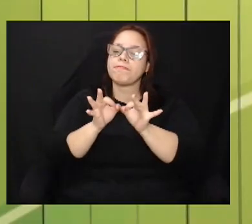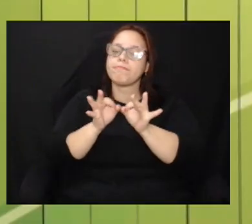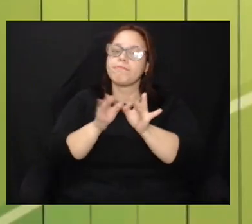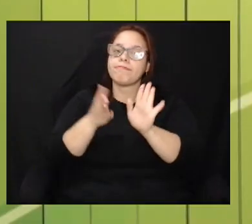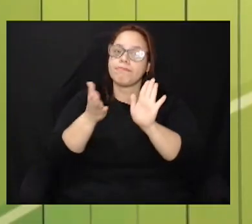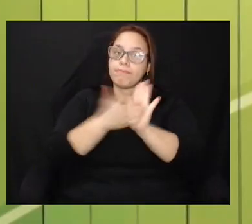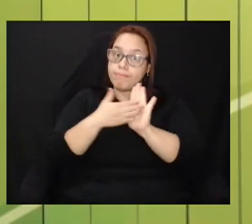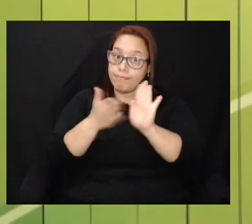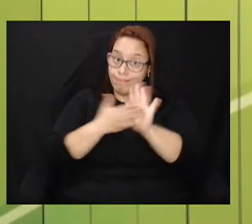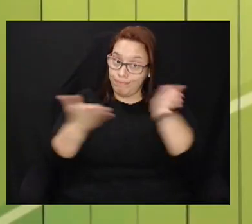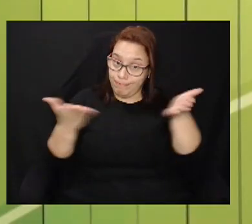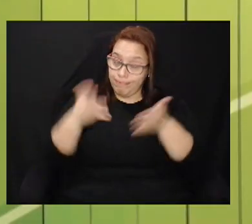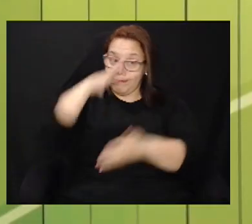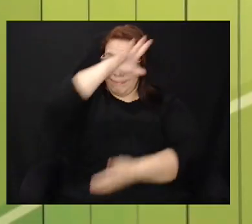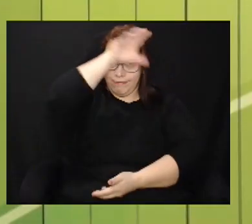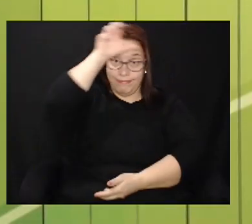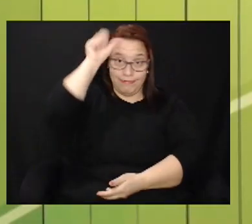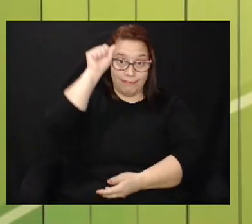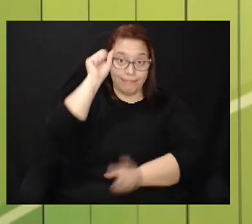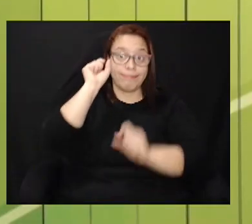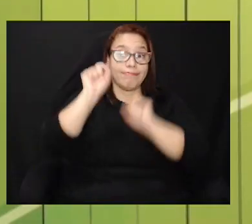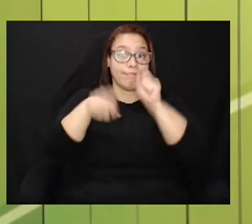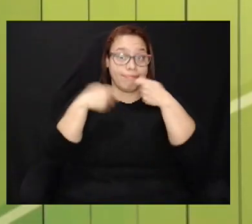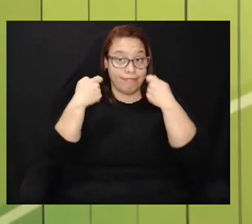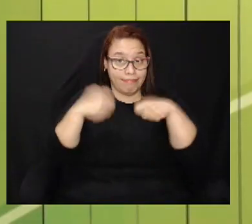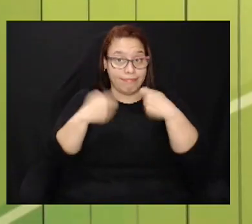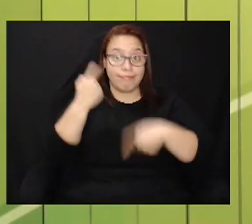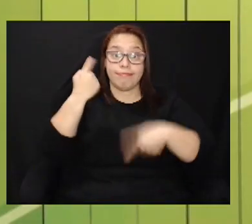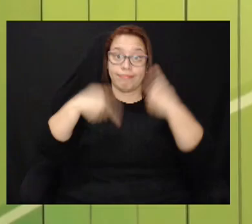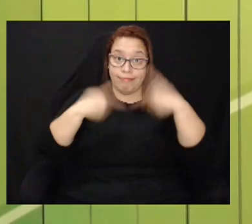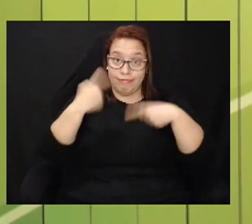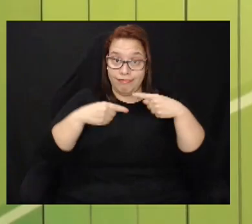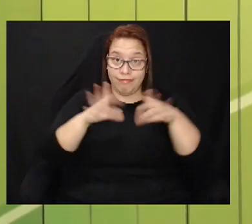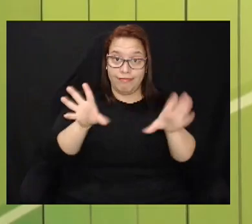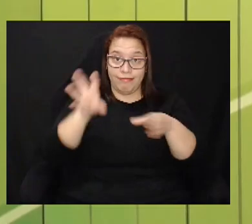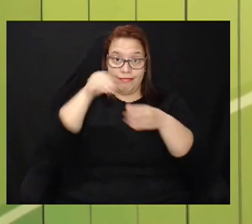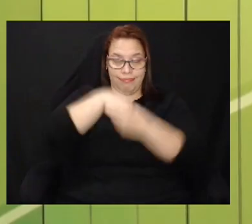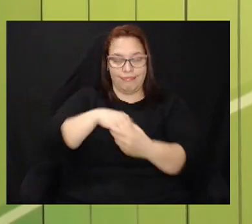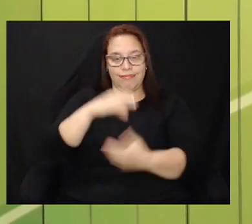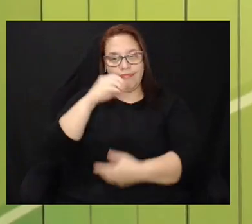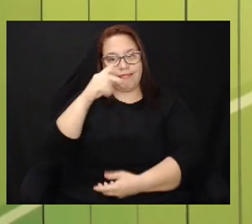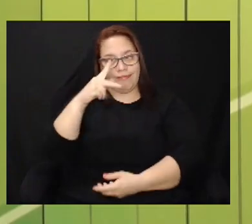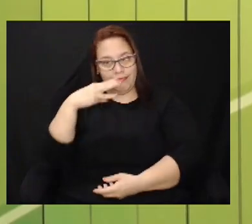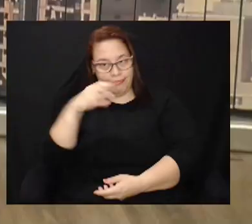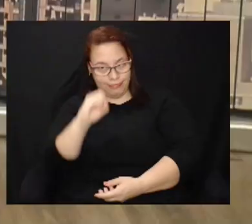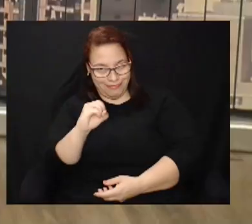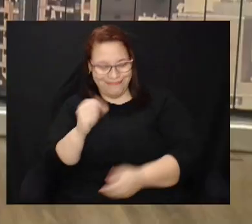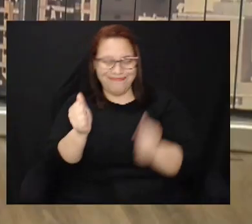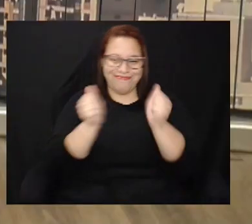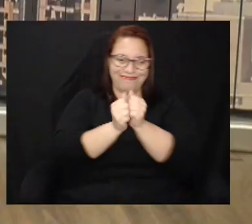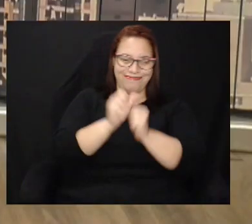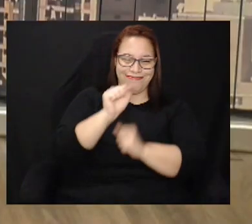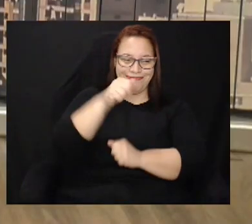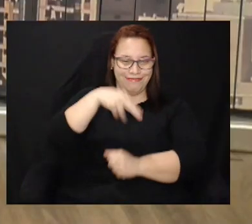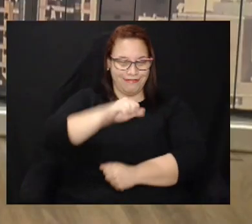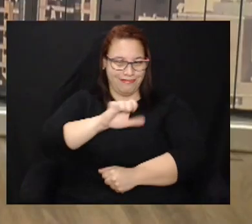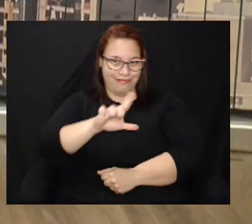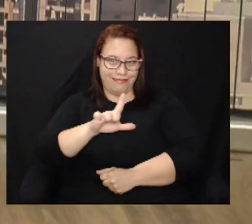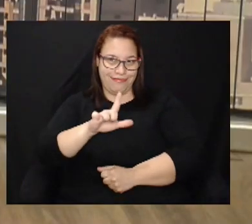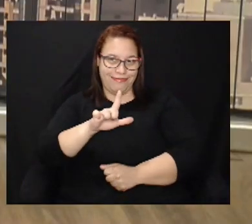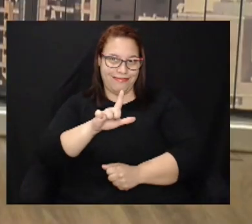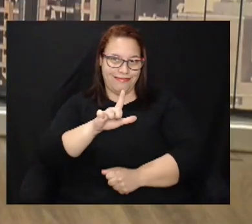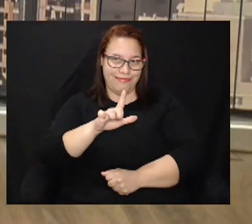da Amazônia e o que deve ser discutido na conferência. Com a gente, então, está aqui conectado o